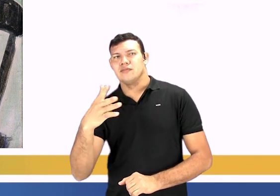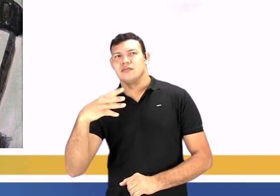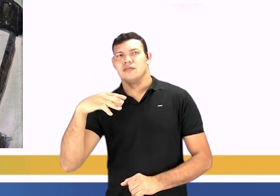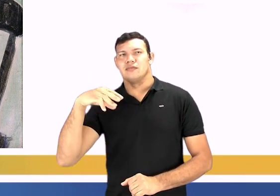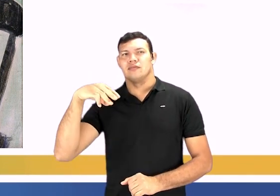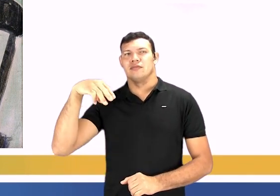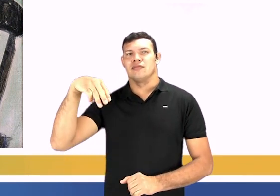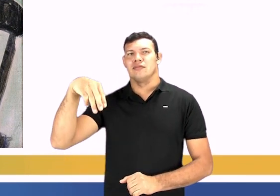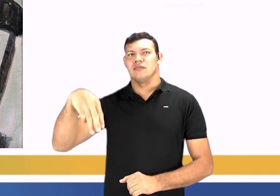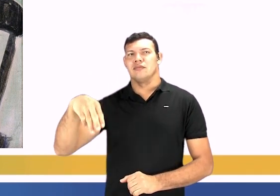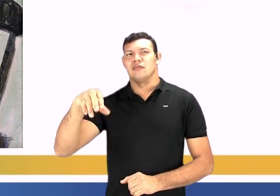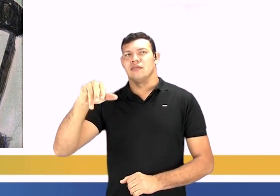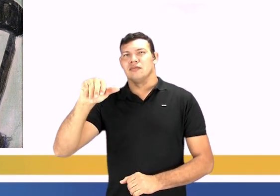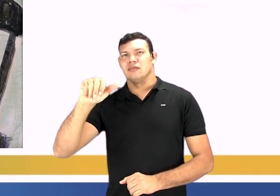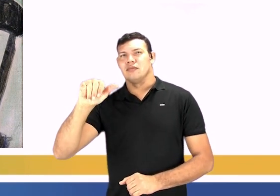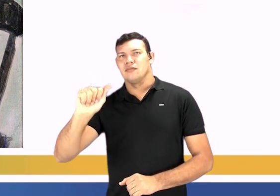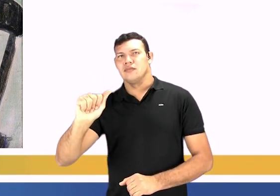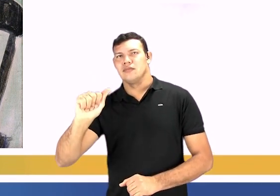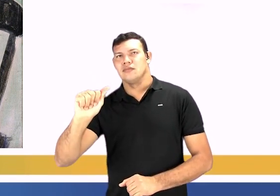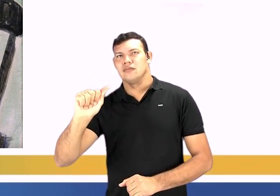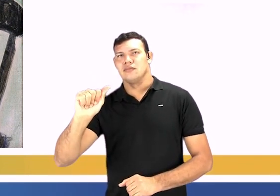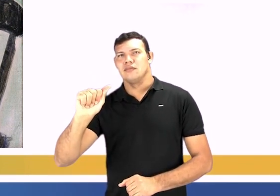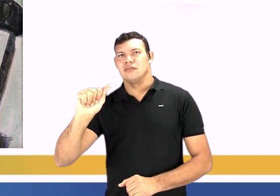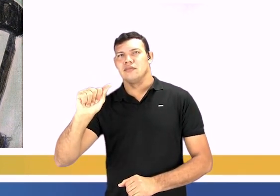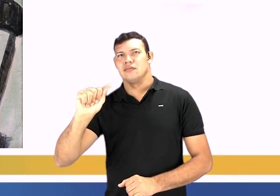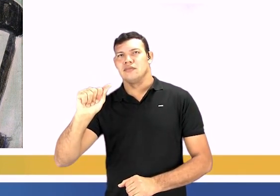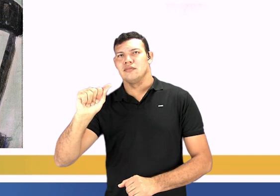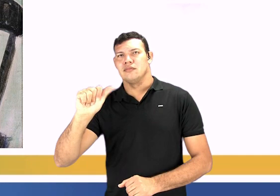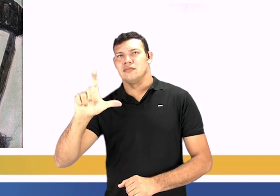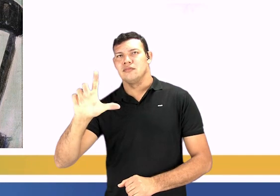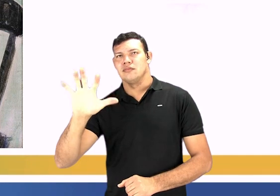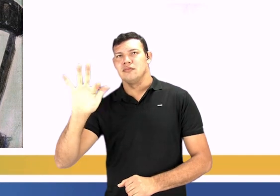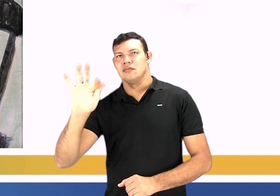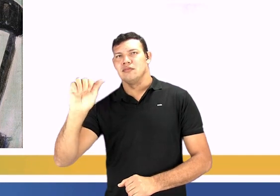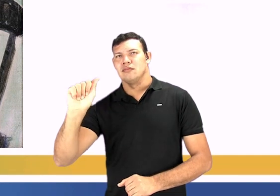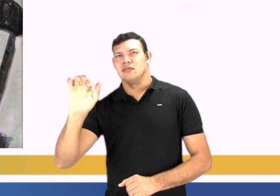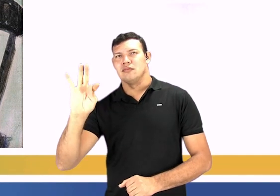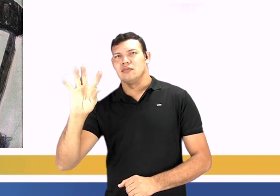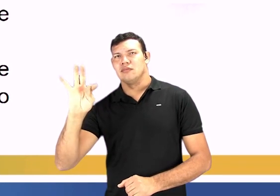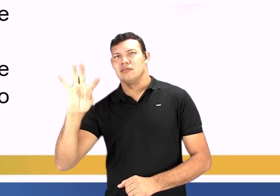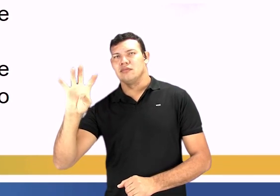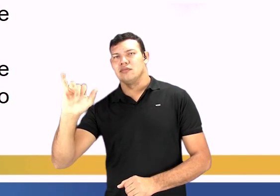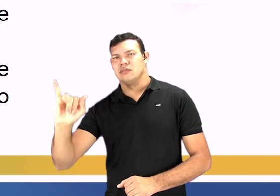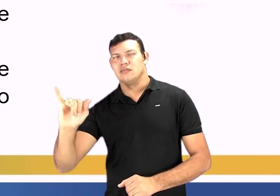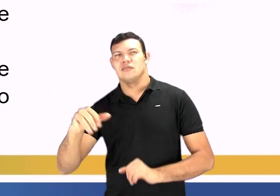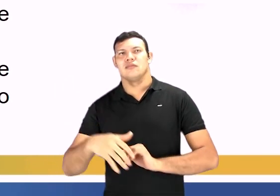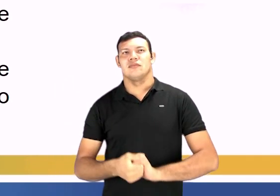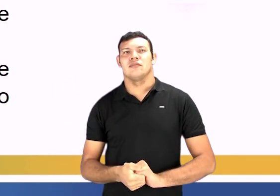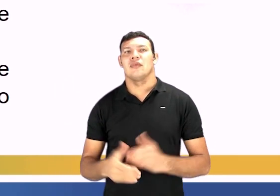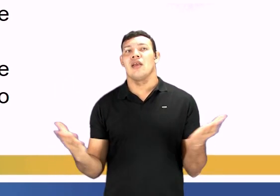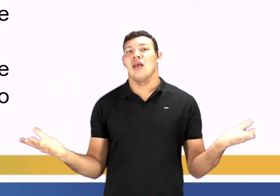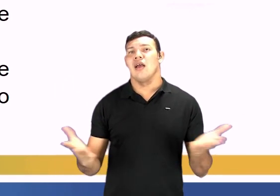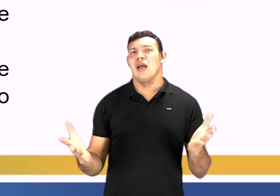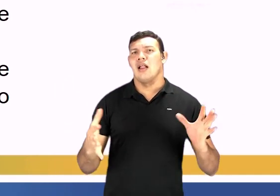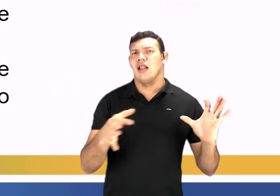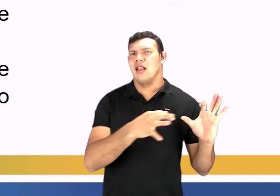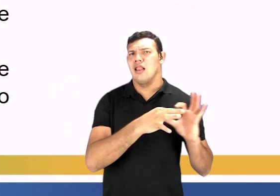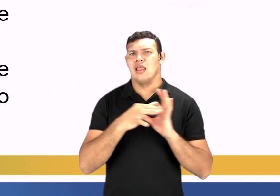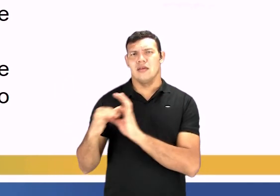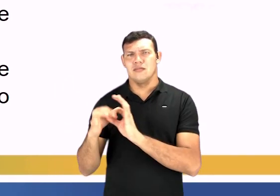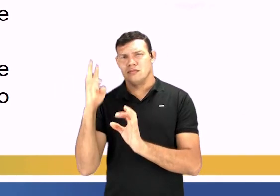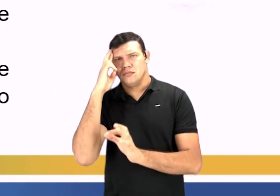ou alguma obra da Anita. É uma das primeiras pinturas modernistas no Brasil. E aí eu vou